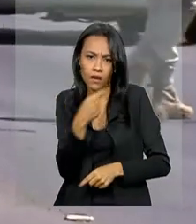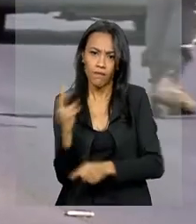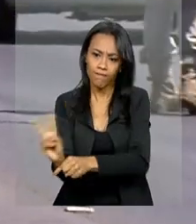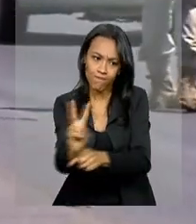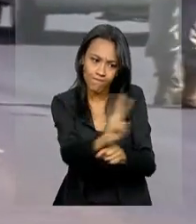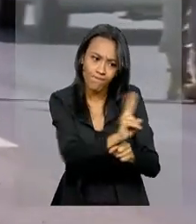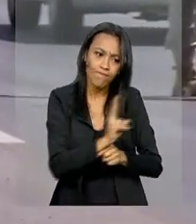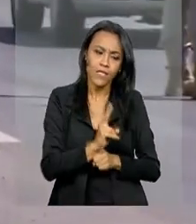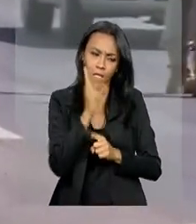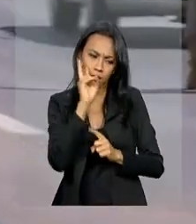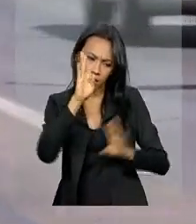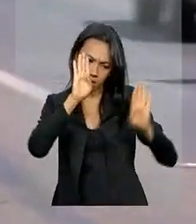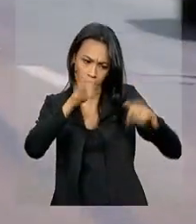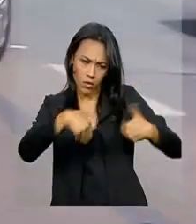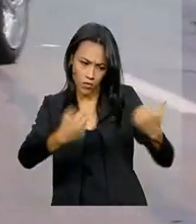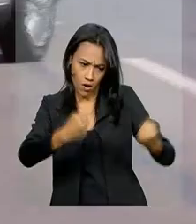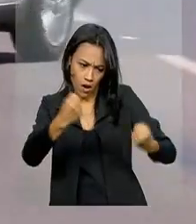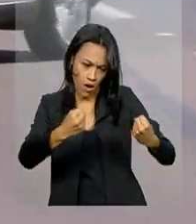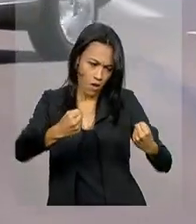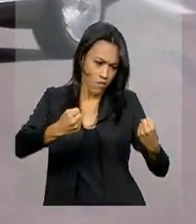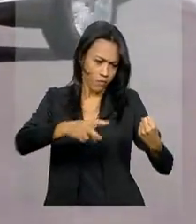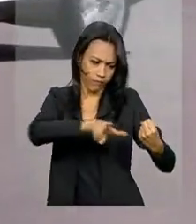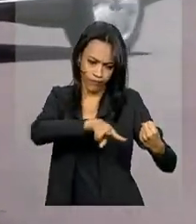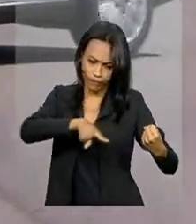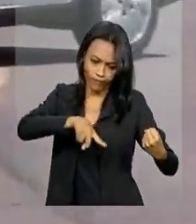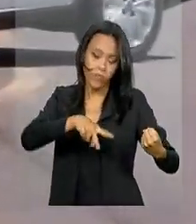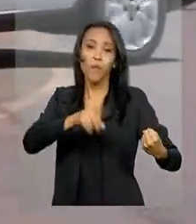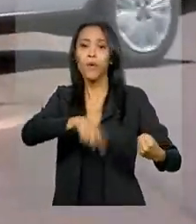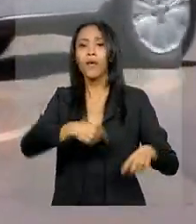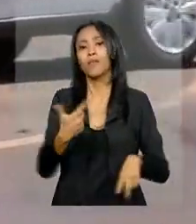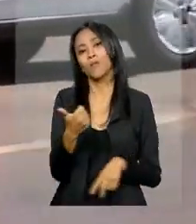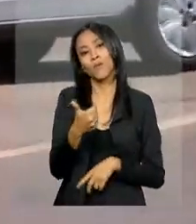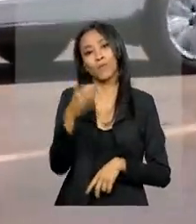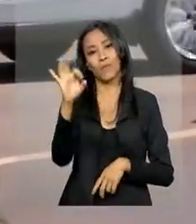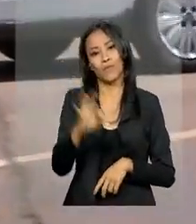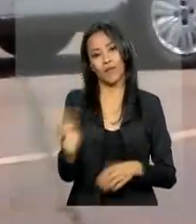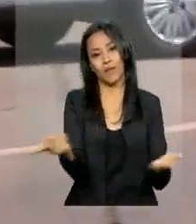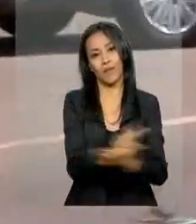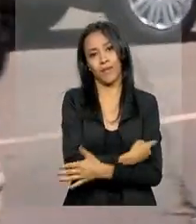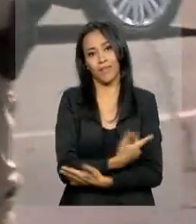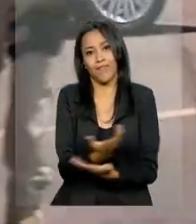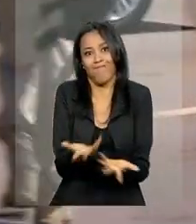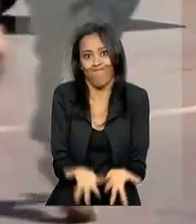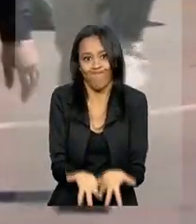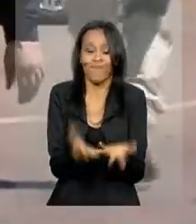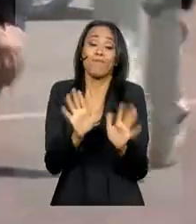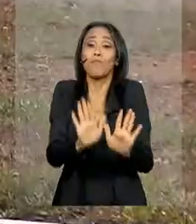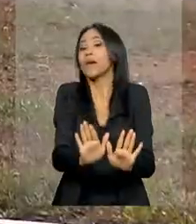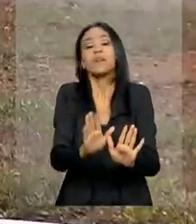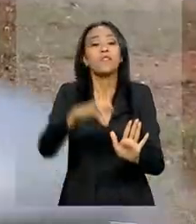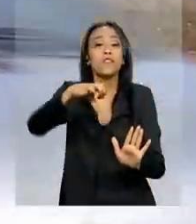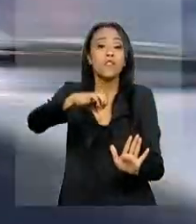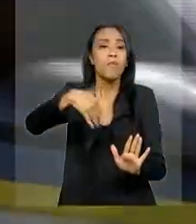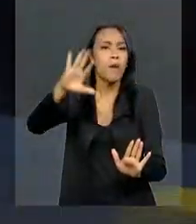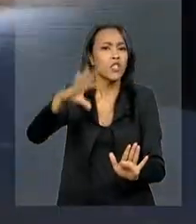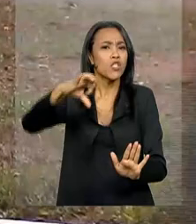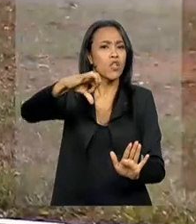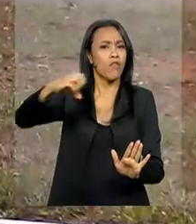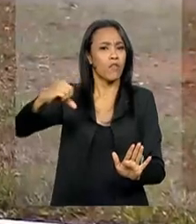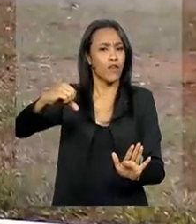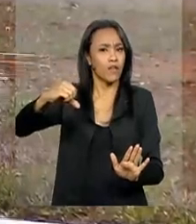condições dos veículos, porque eles são 12% de total desses acidentes, mas mais de 90% são